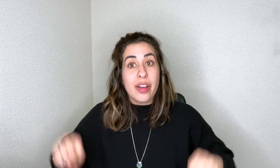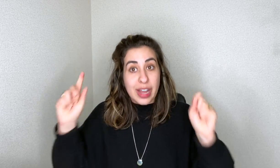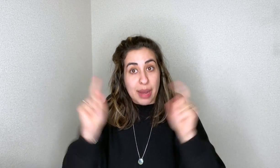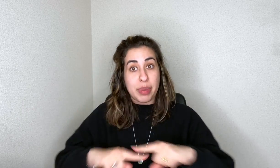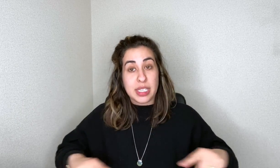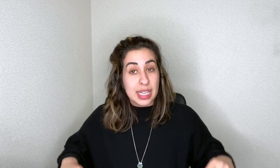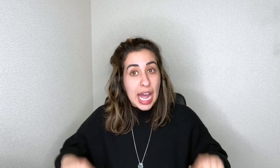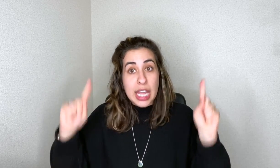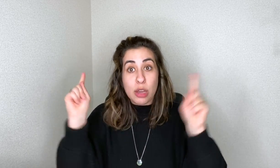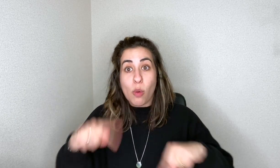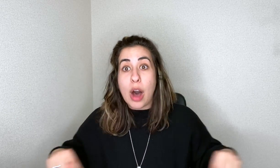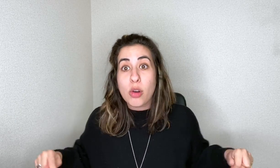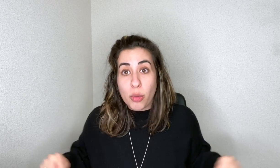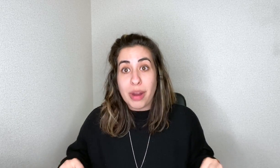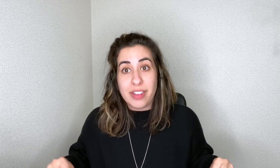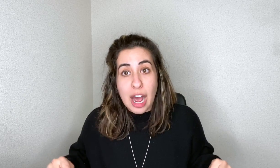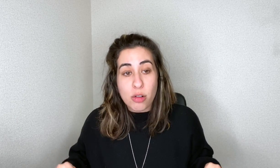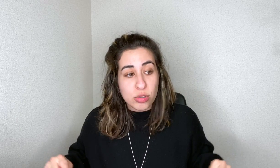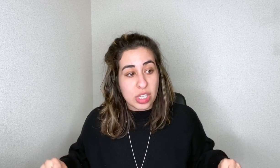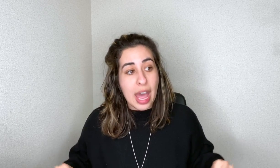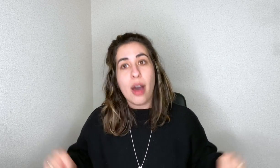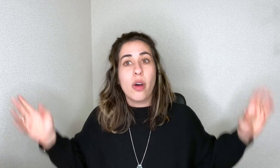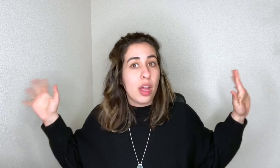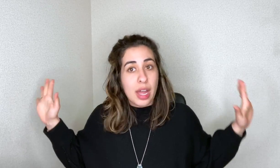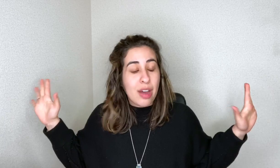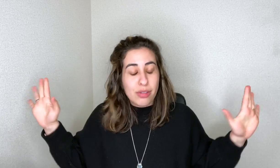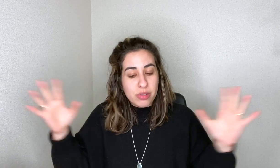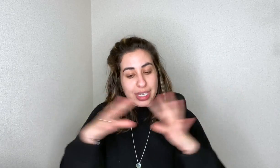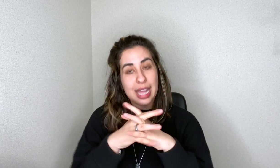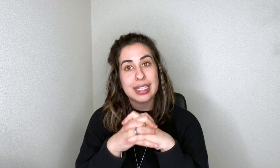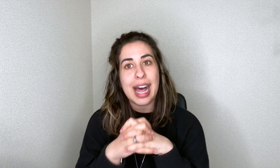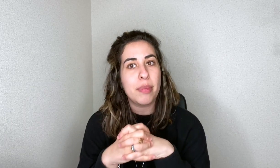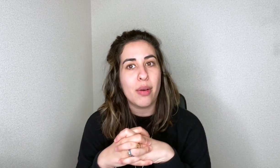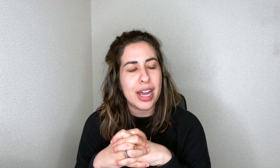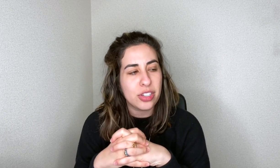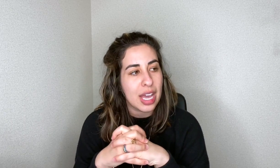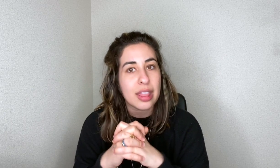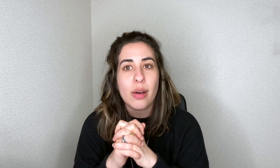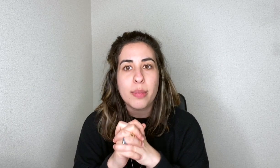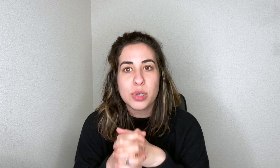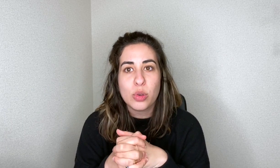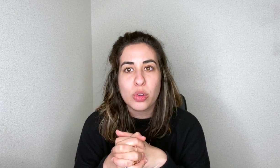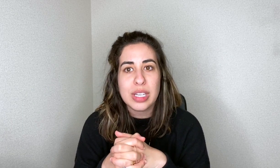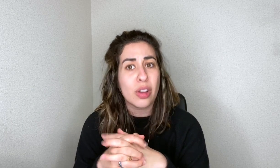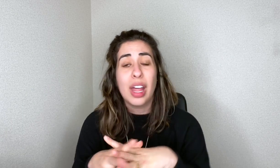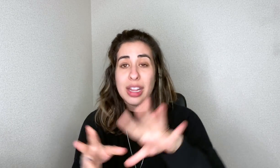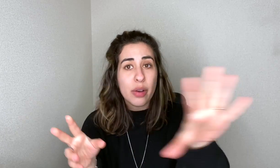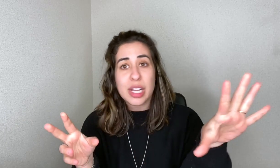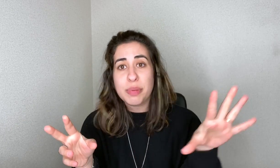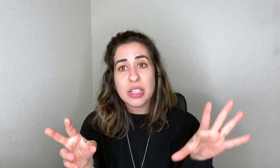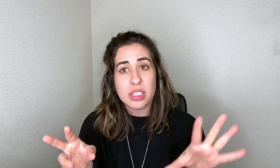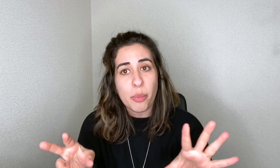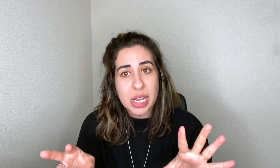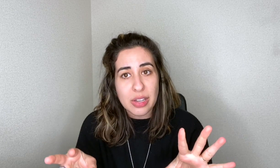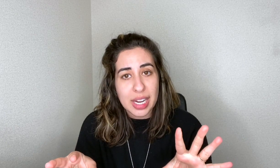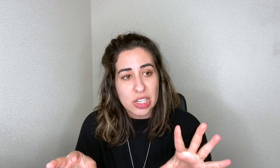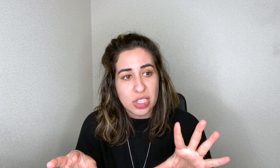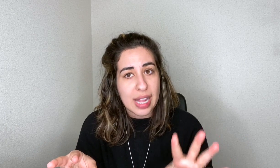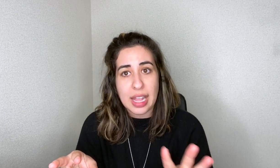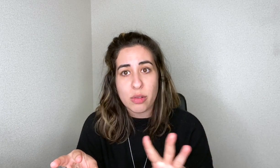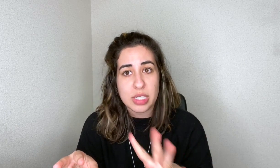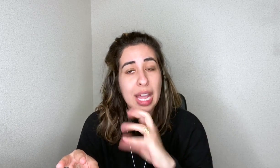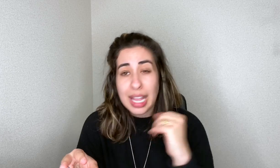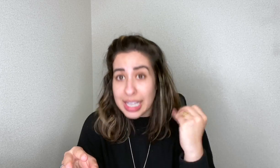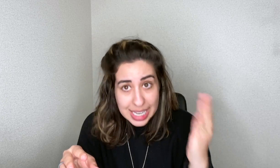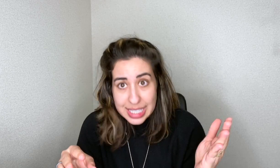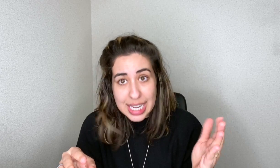medicamento, vai capacitar aí o álcool pra virar álcool gel. Eu não sei, sabe? Eu acho que é tão absurdo isso. Não que as pessoas não possam acreditar